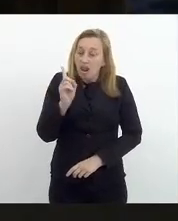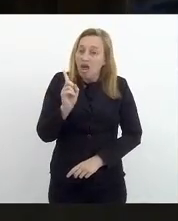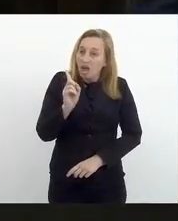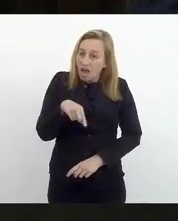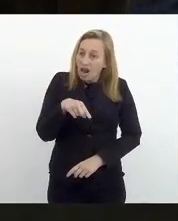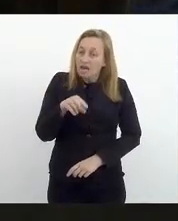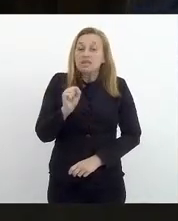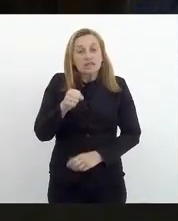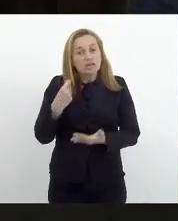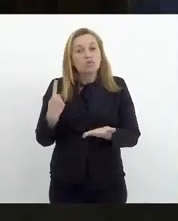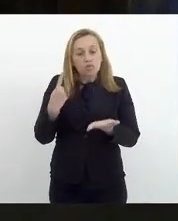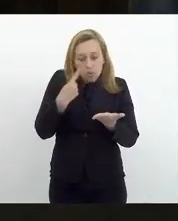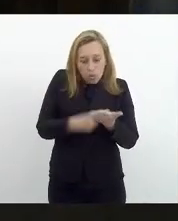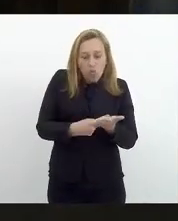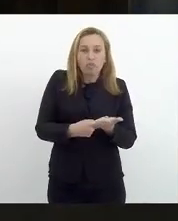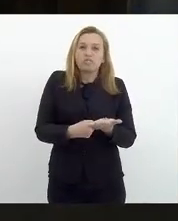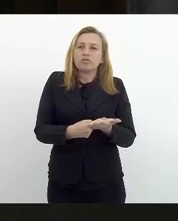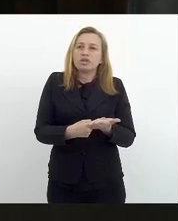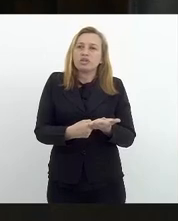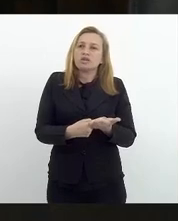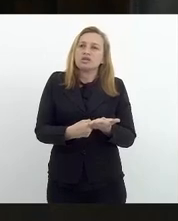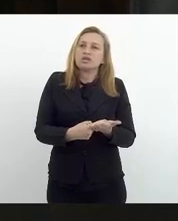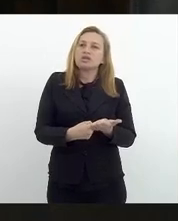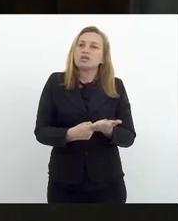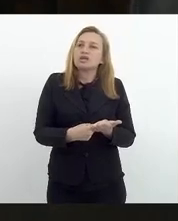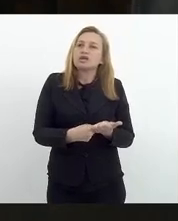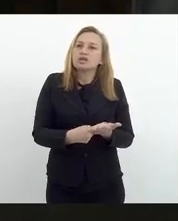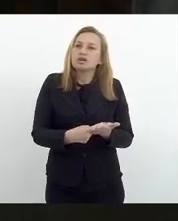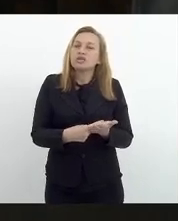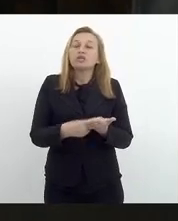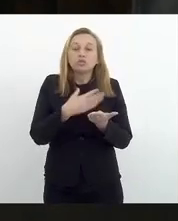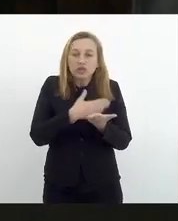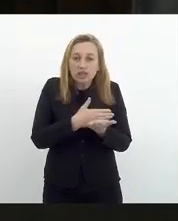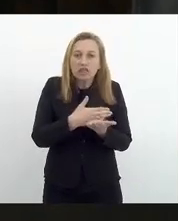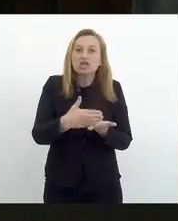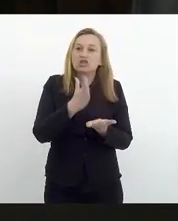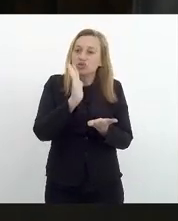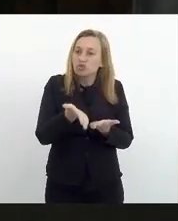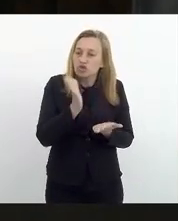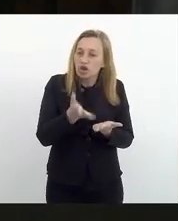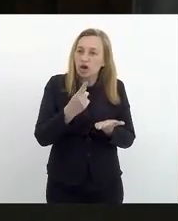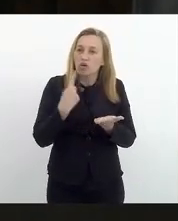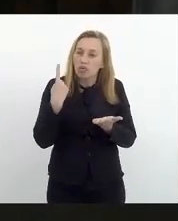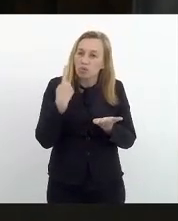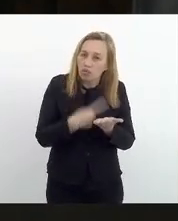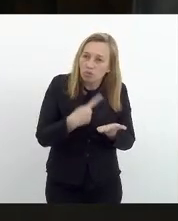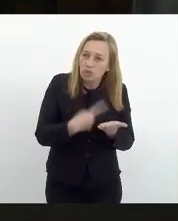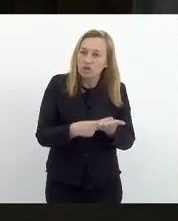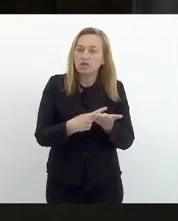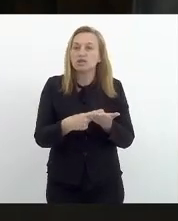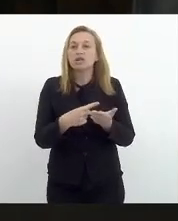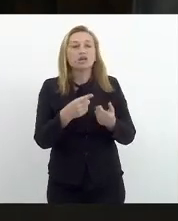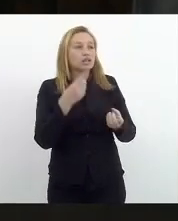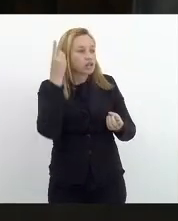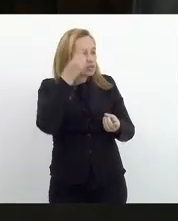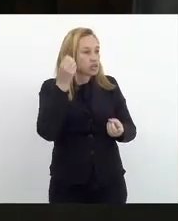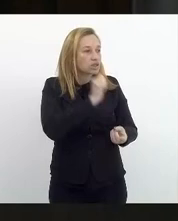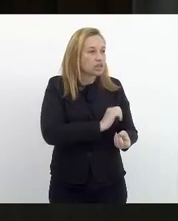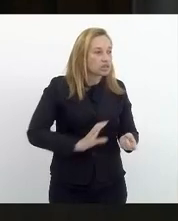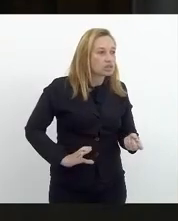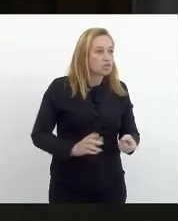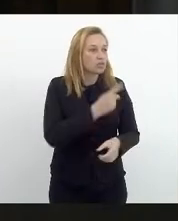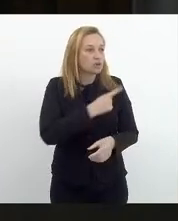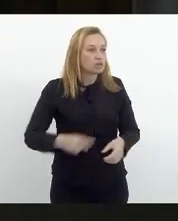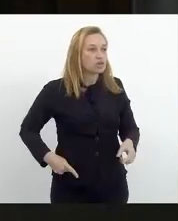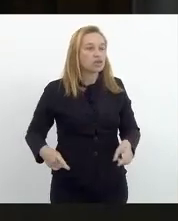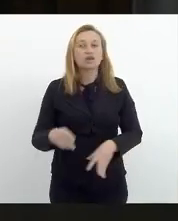o compromisso firmado de algo dito desde o início porque foi o fora feito um compromisso do deputado André Ceciliano como